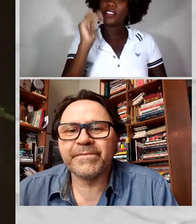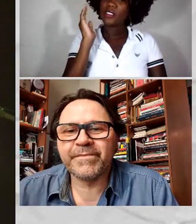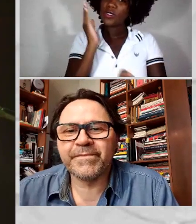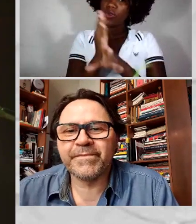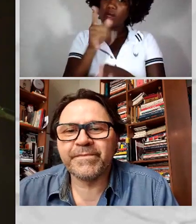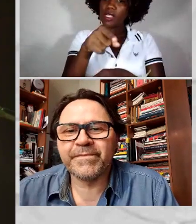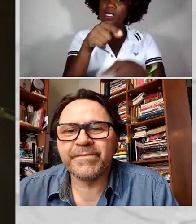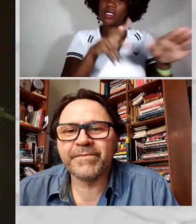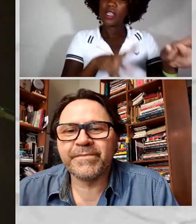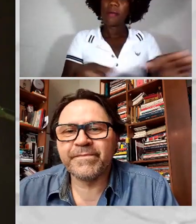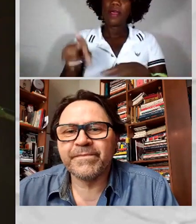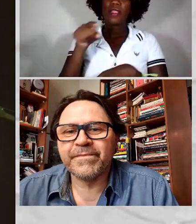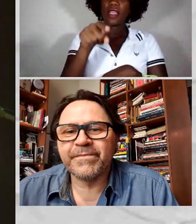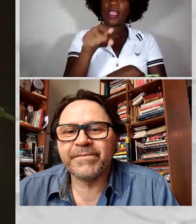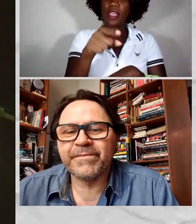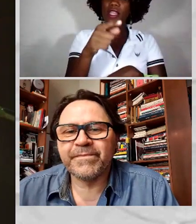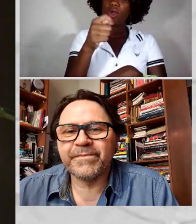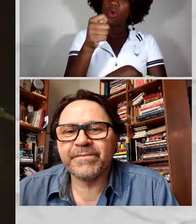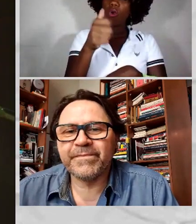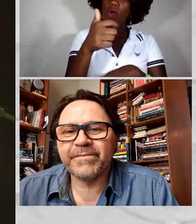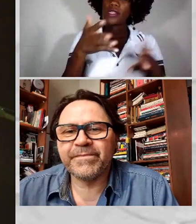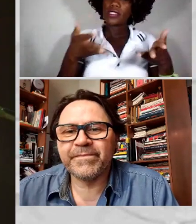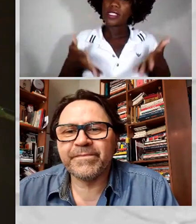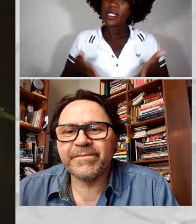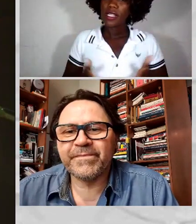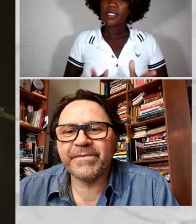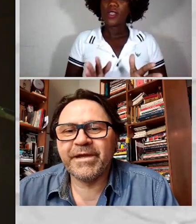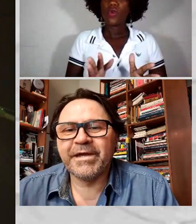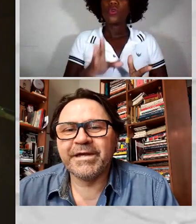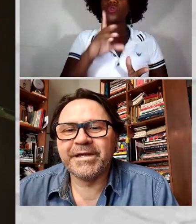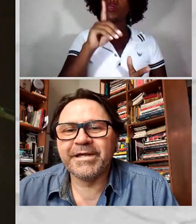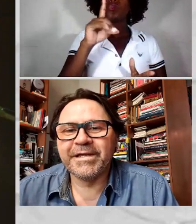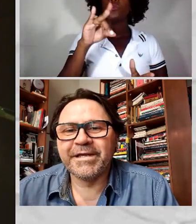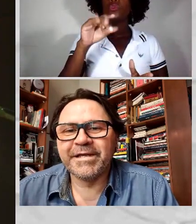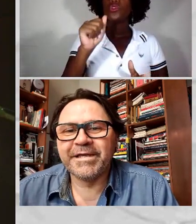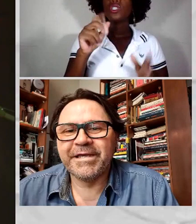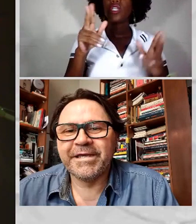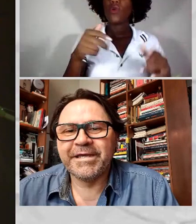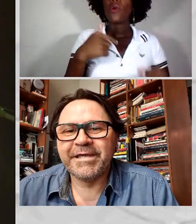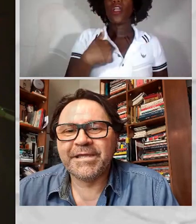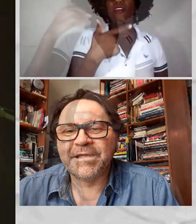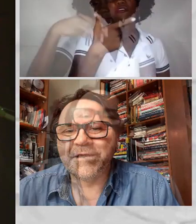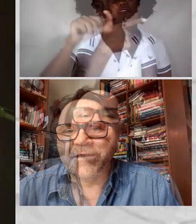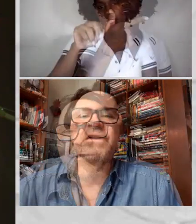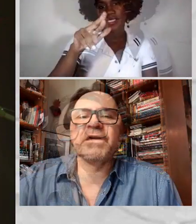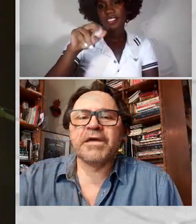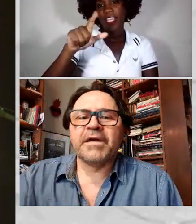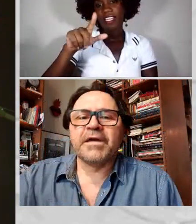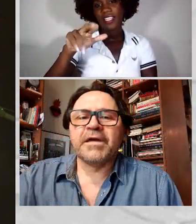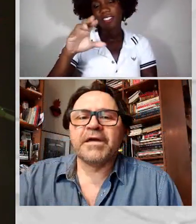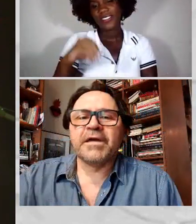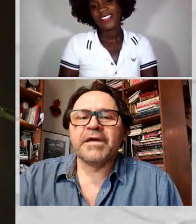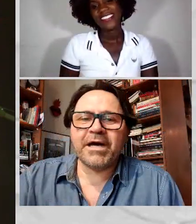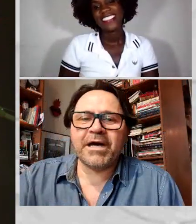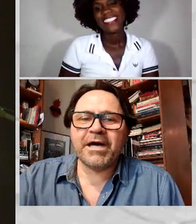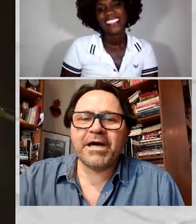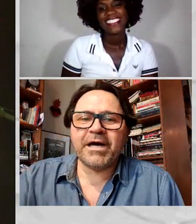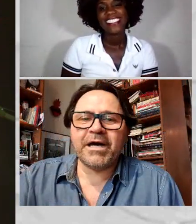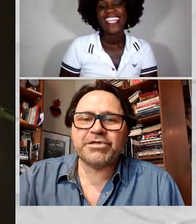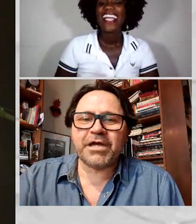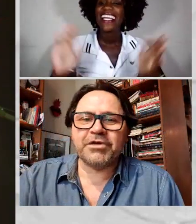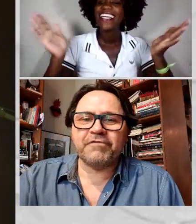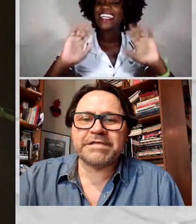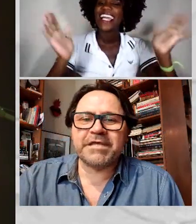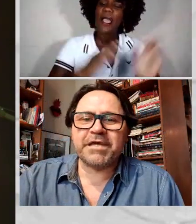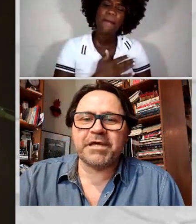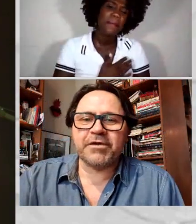que ele é quase da mesma data de aniversário que eu. Ele é 20 de março e eu sou 21 de março. Ei, amado, muito prazer